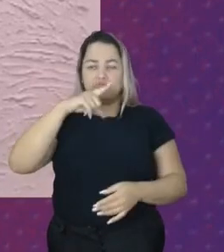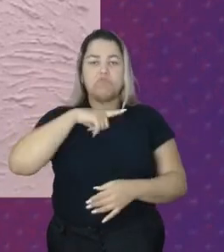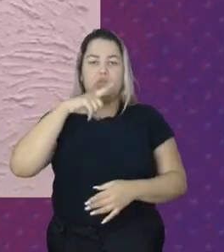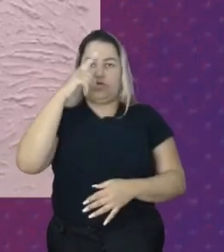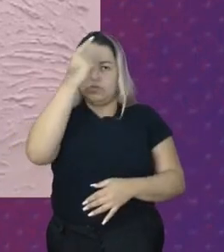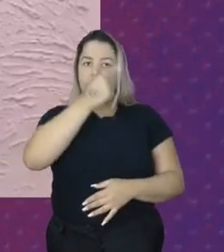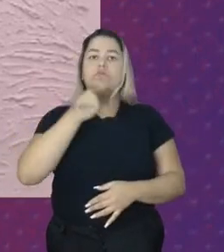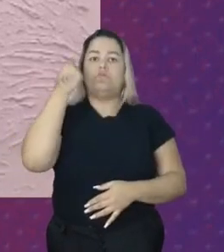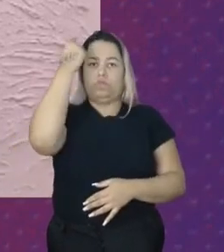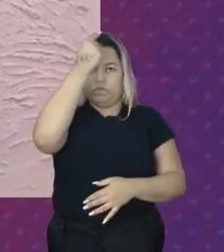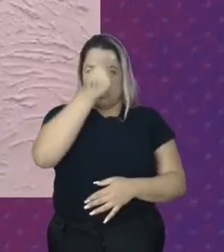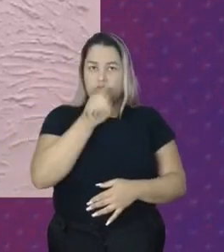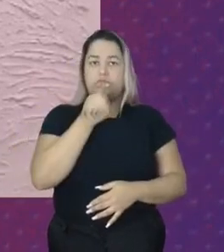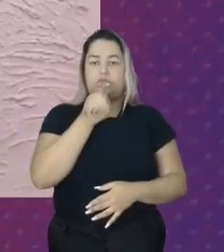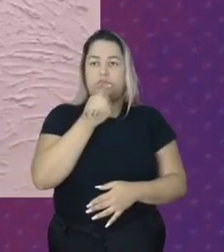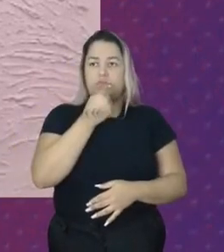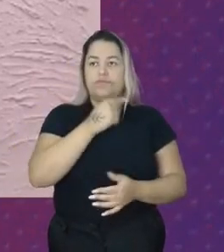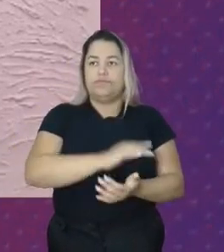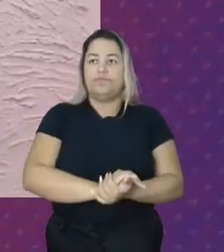horária.